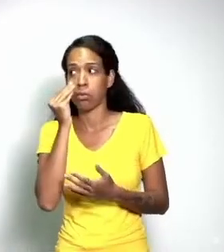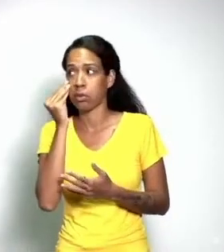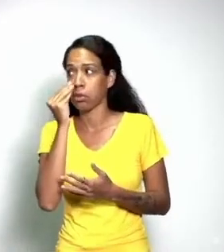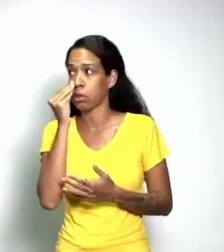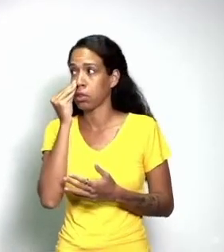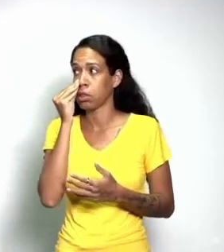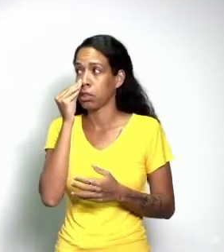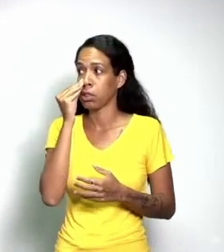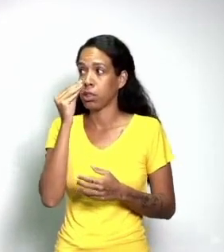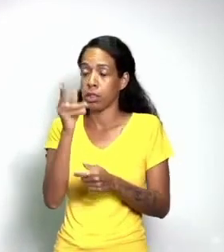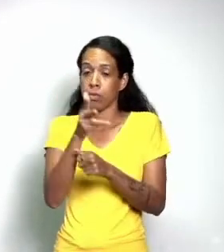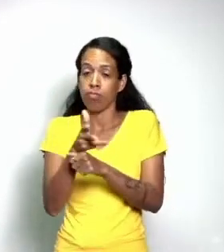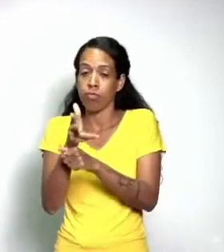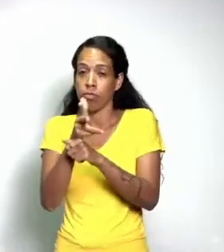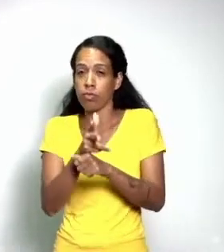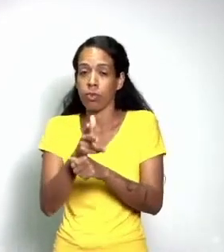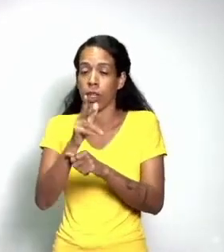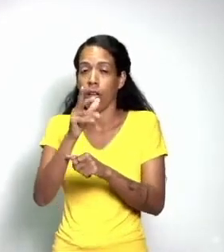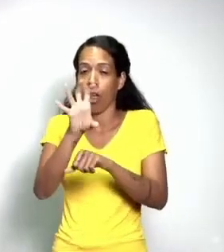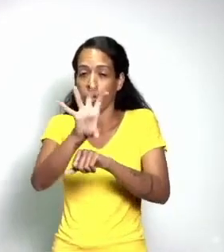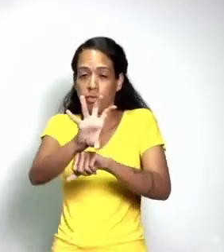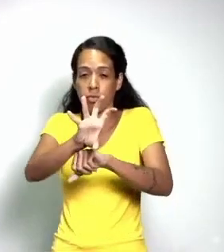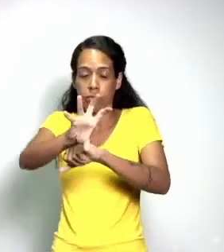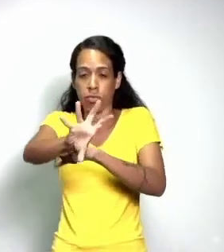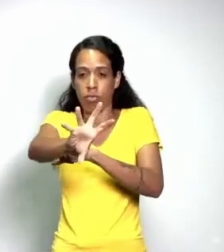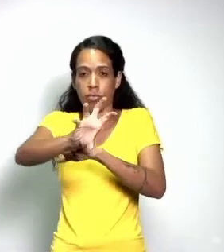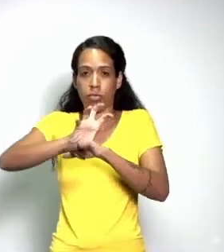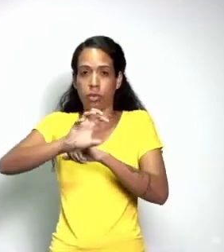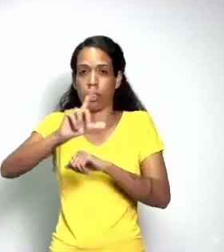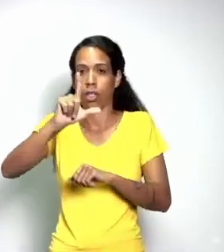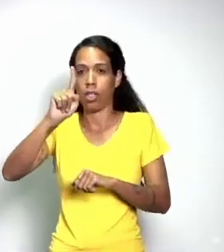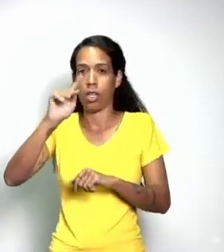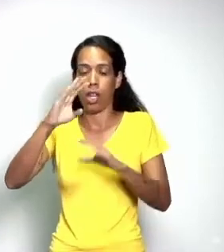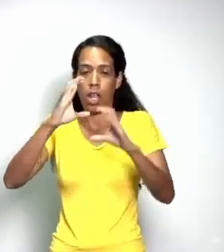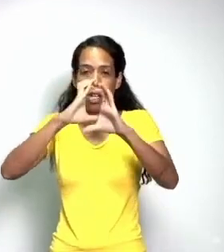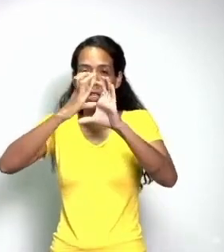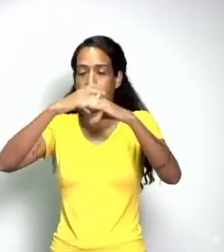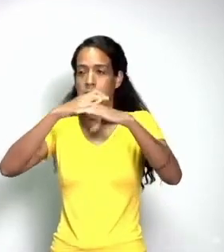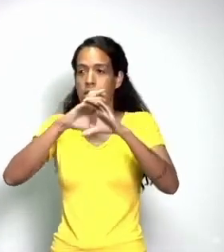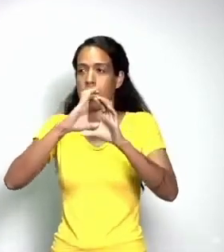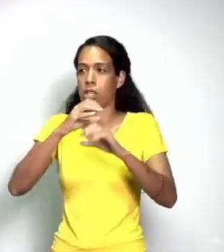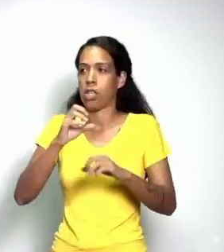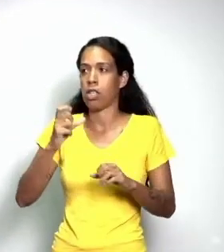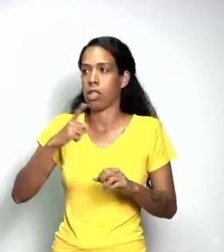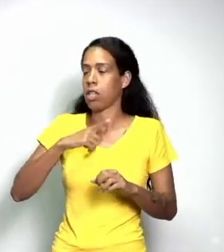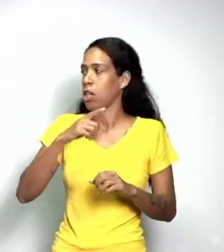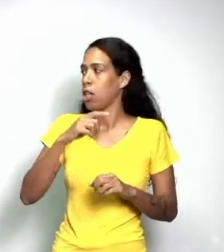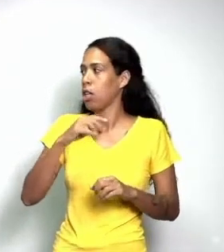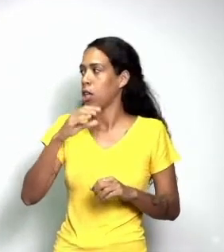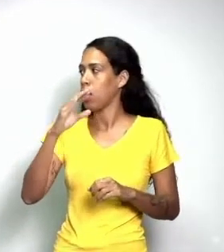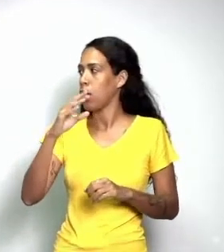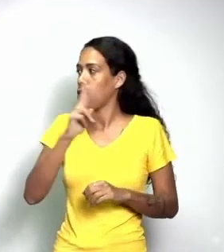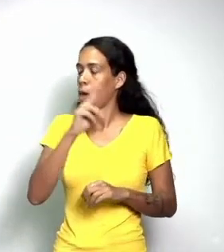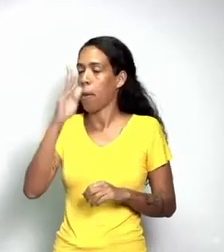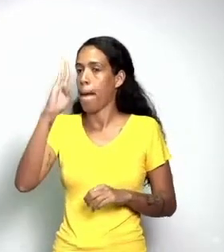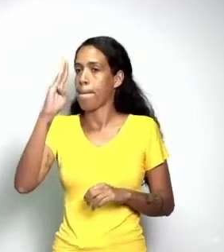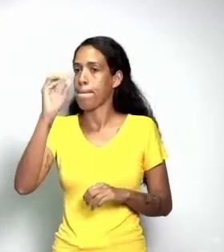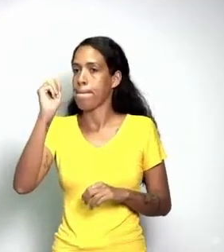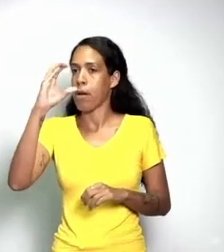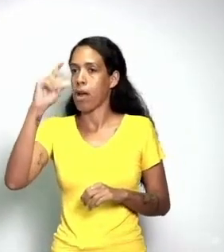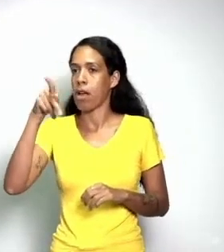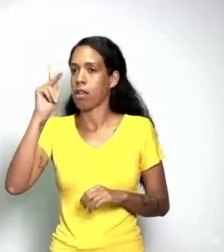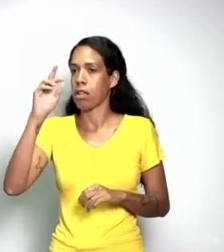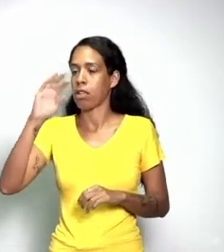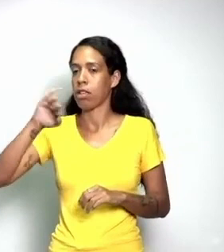dessas lentes, ver se elas estão com o back focal, ok? O back focal é quando, se a